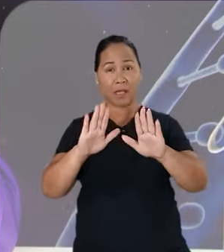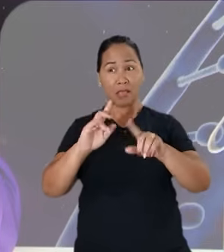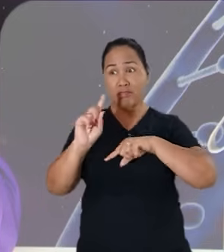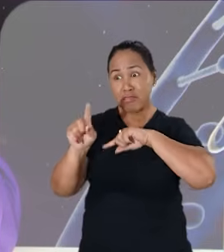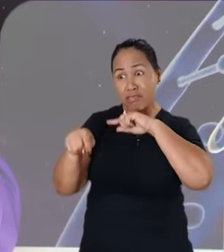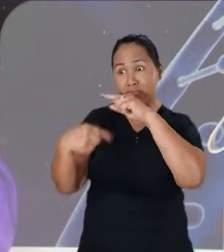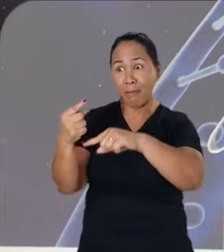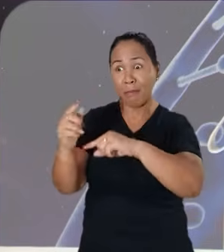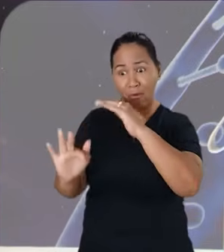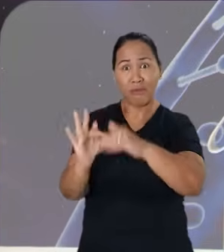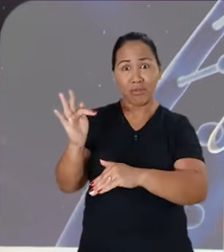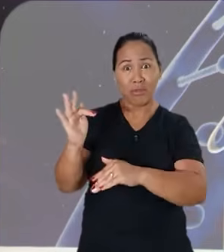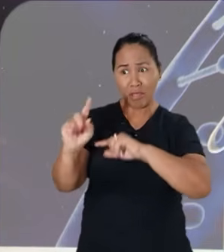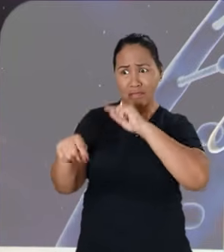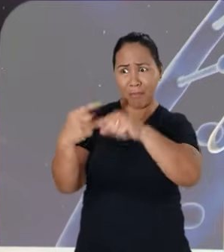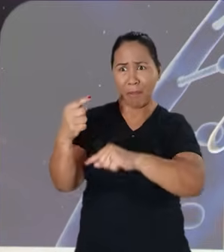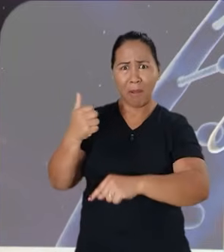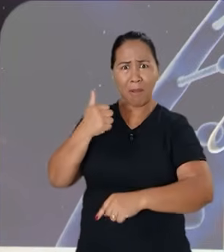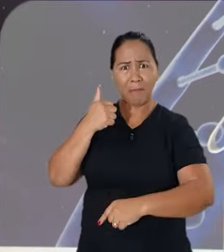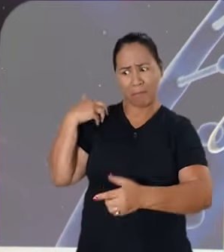E depois que ela morreu